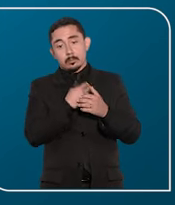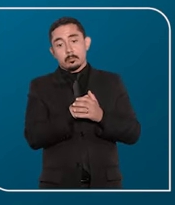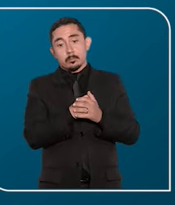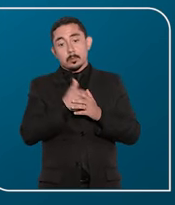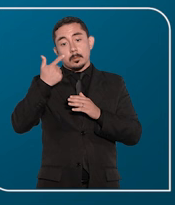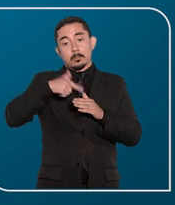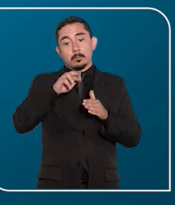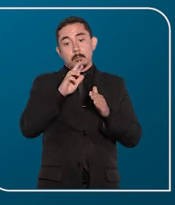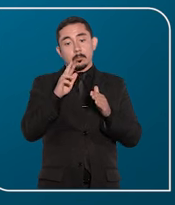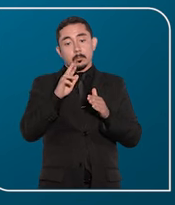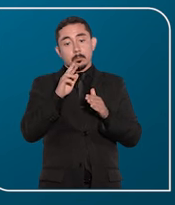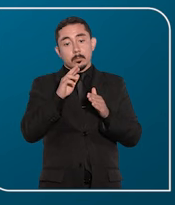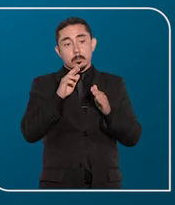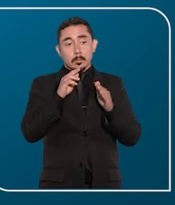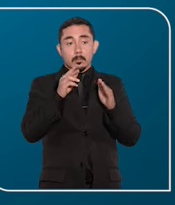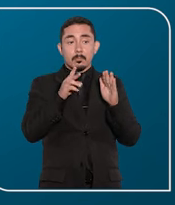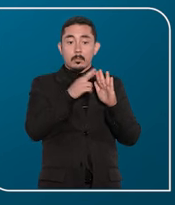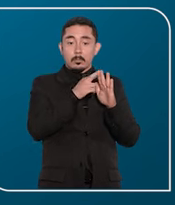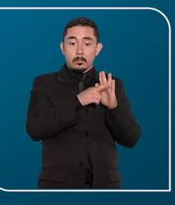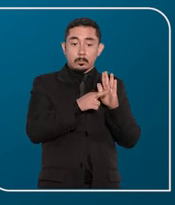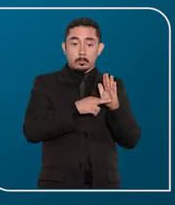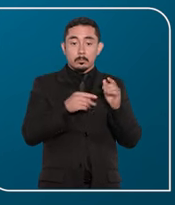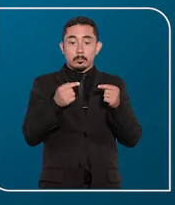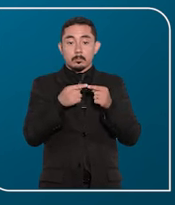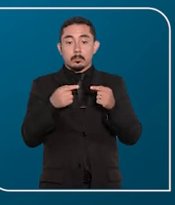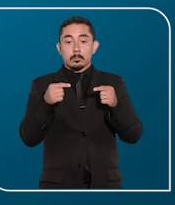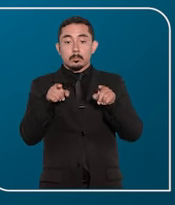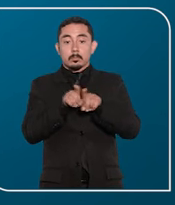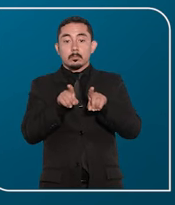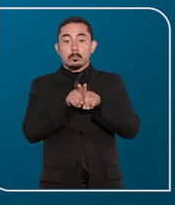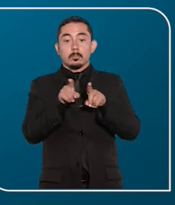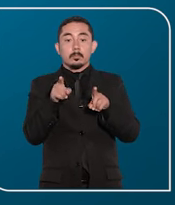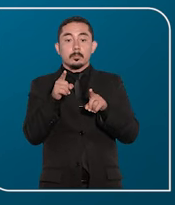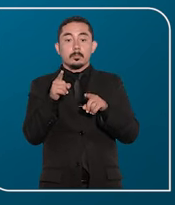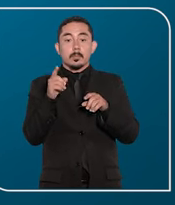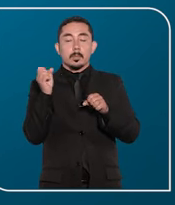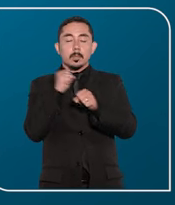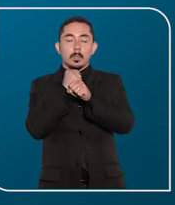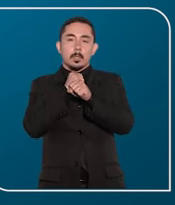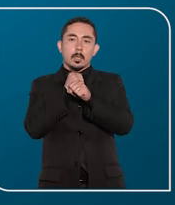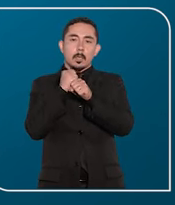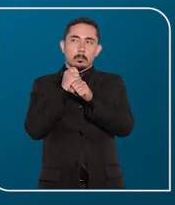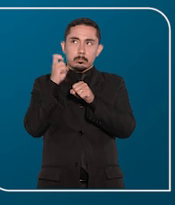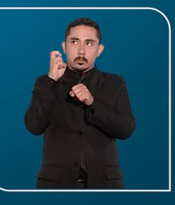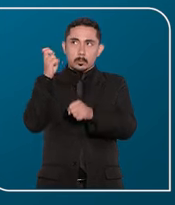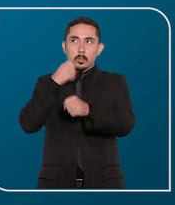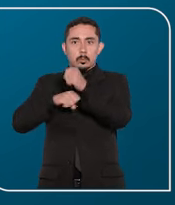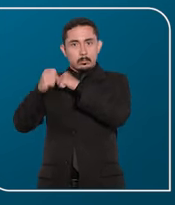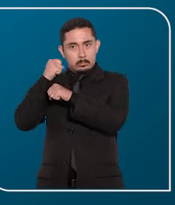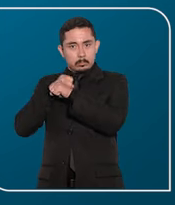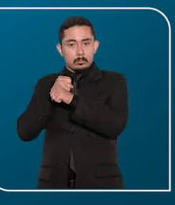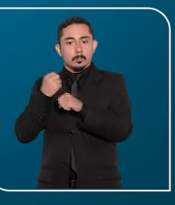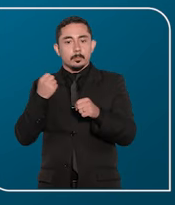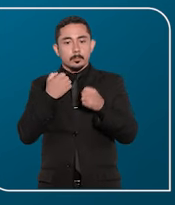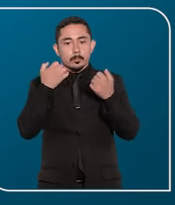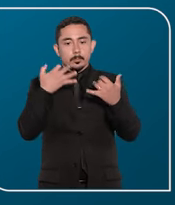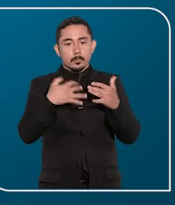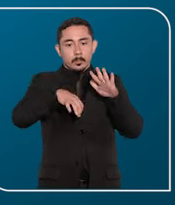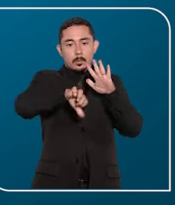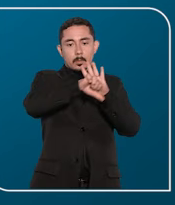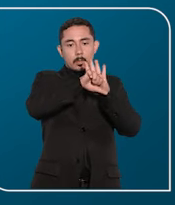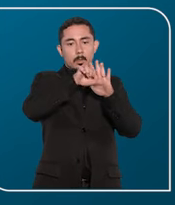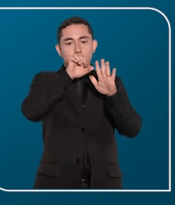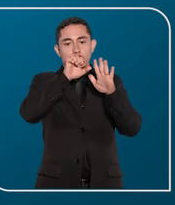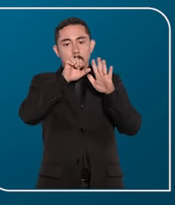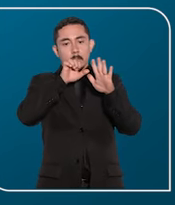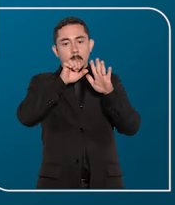ainda inseriu, questão de 4 ou 5 anos atrás, a criminalização do desrespeito